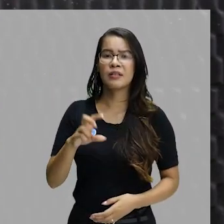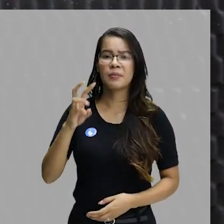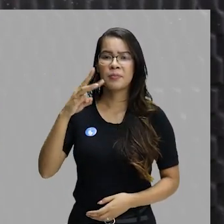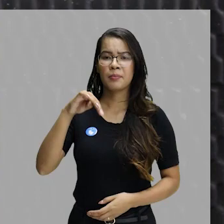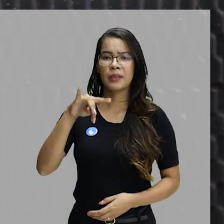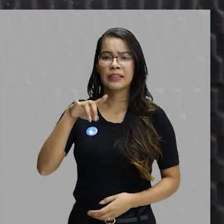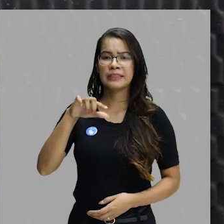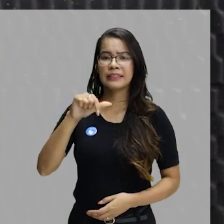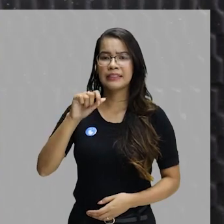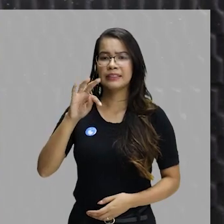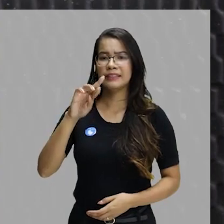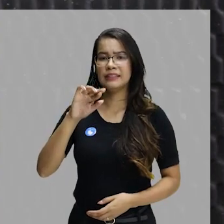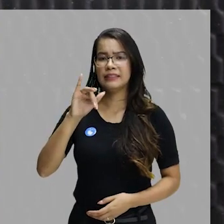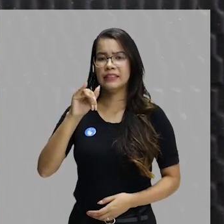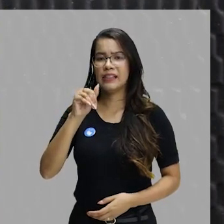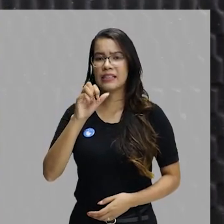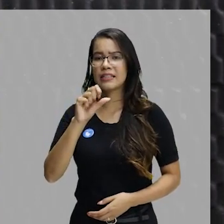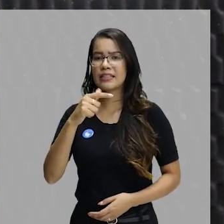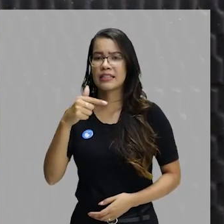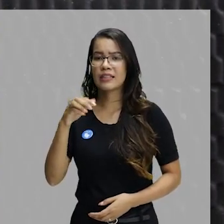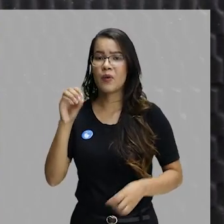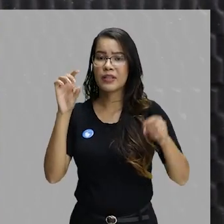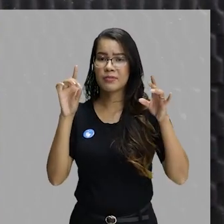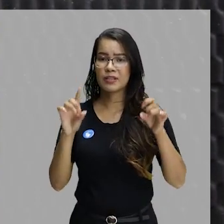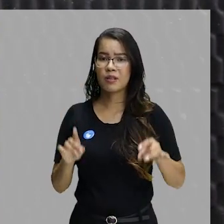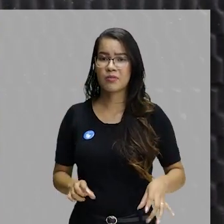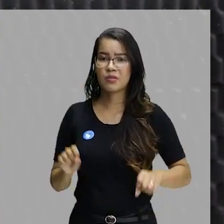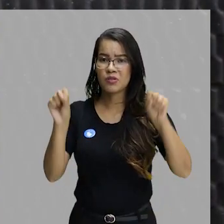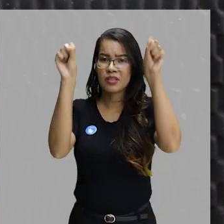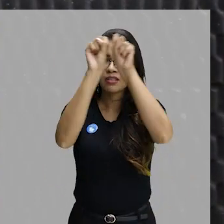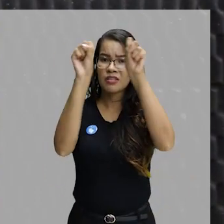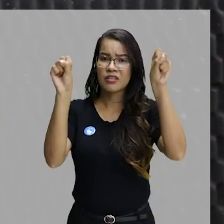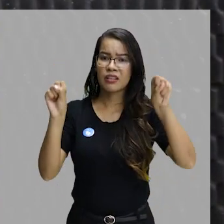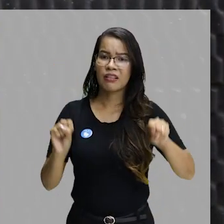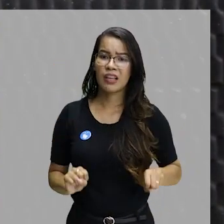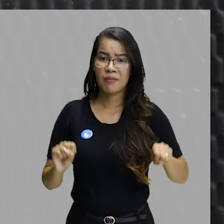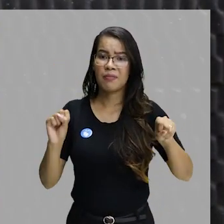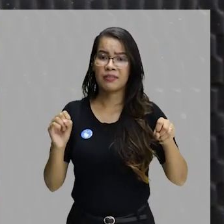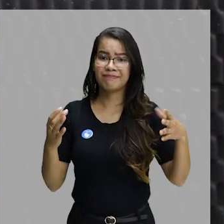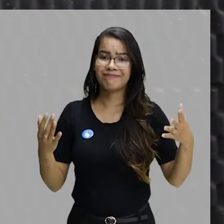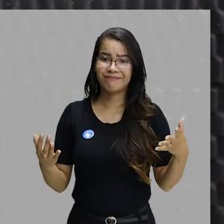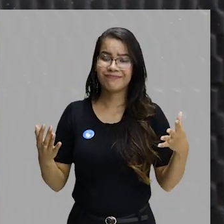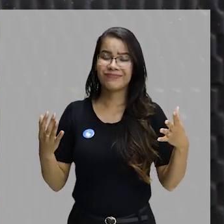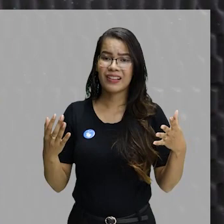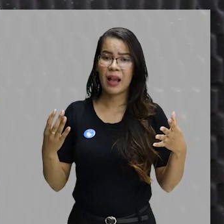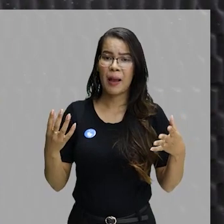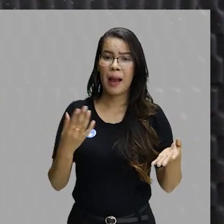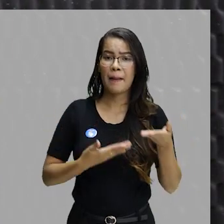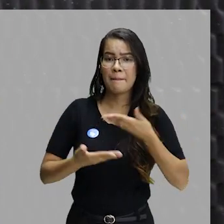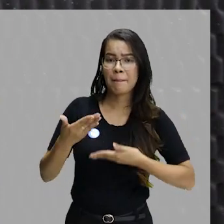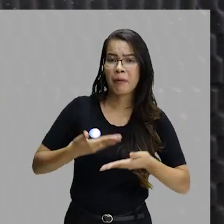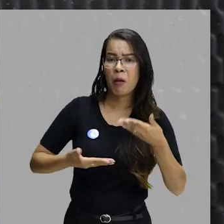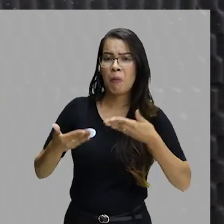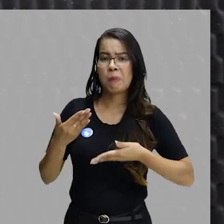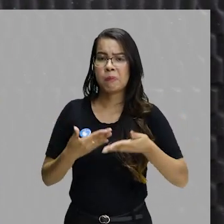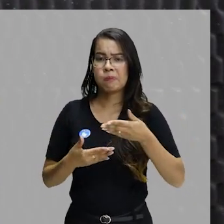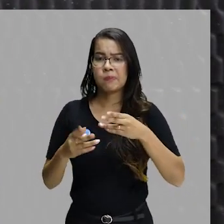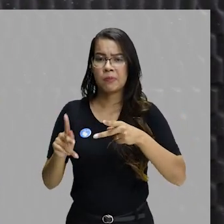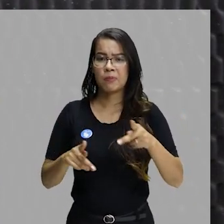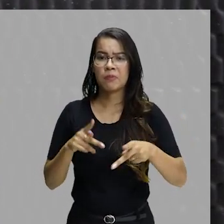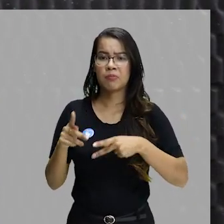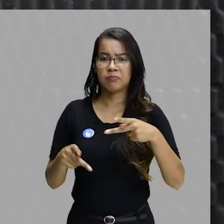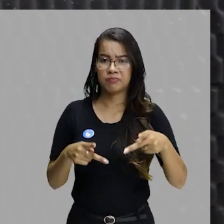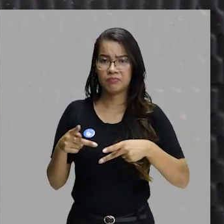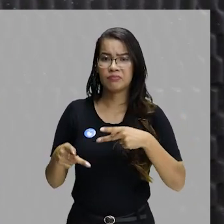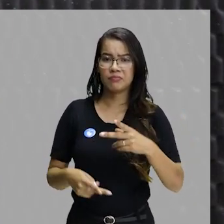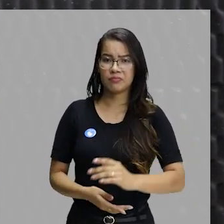sistema de triunviratos acaba ameaçando a própria unidade romana. O sistema de triunviratos ameaça